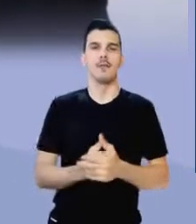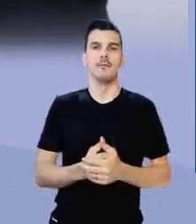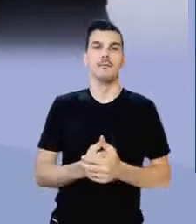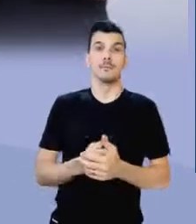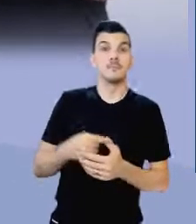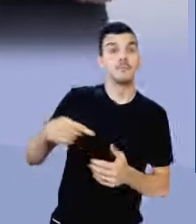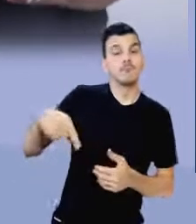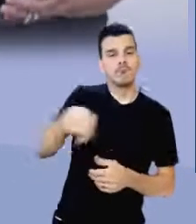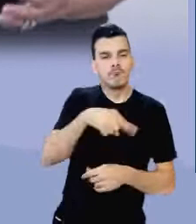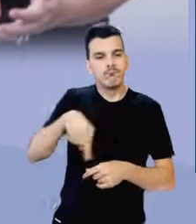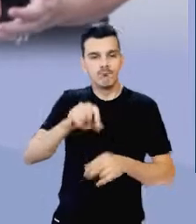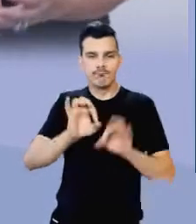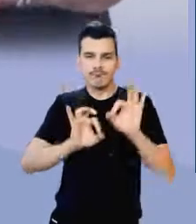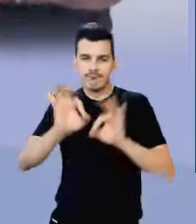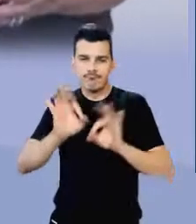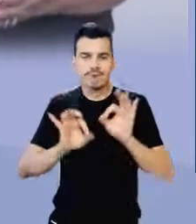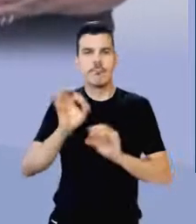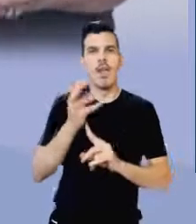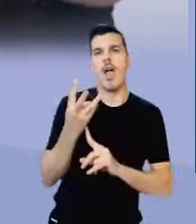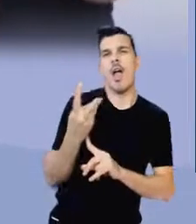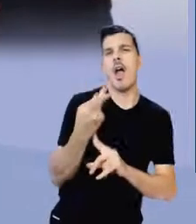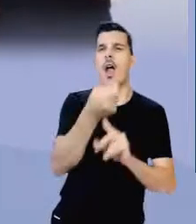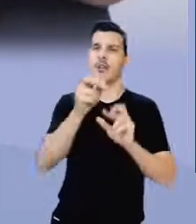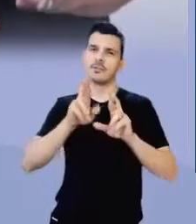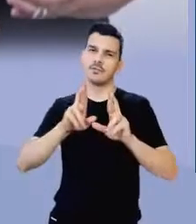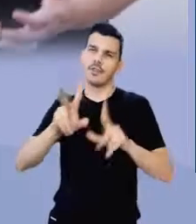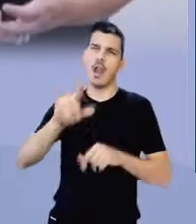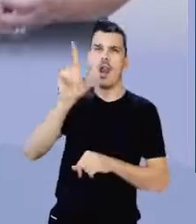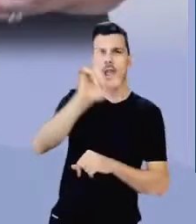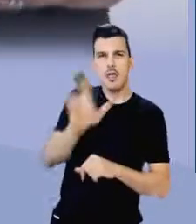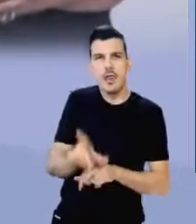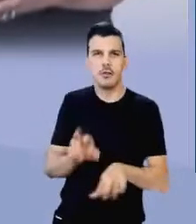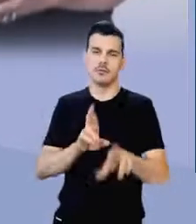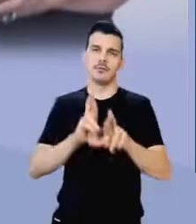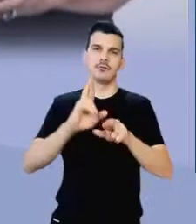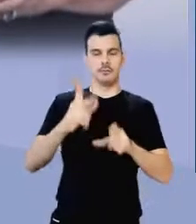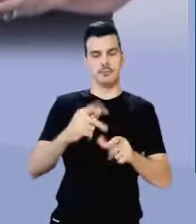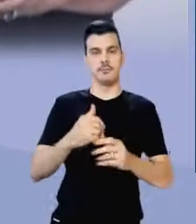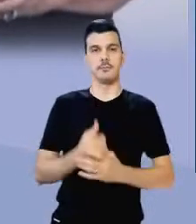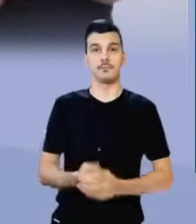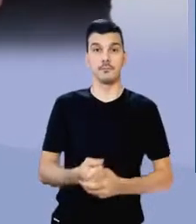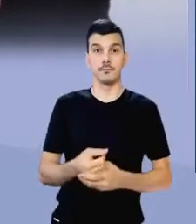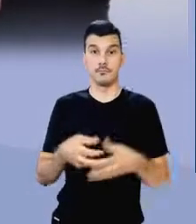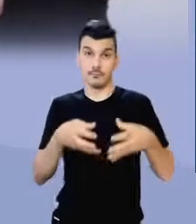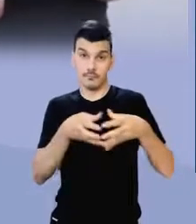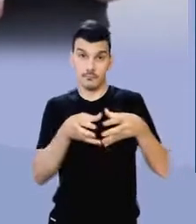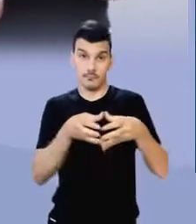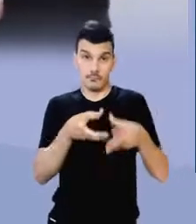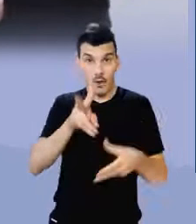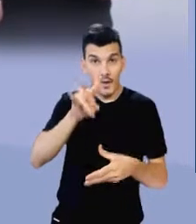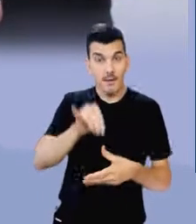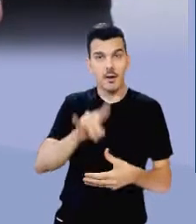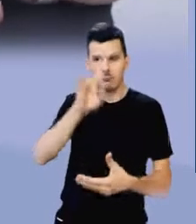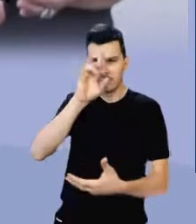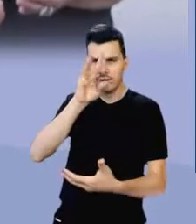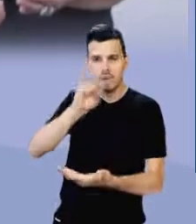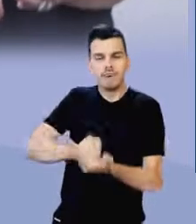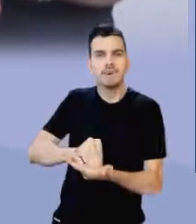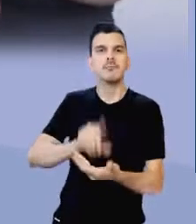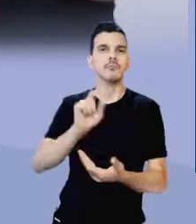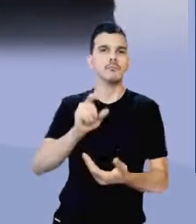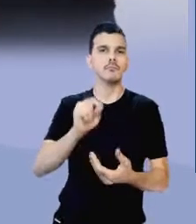fazer uma arte diferente, uma literatura diferente. Essa geração vai